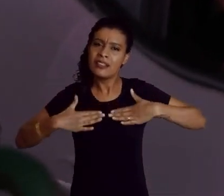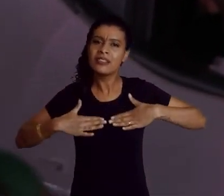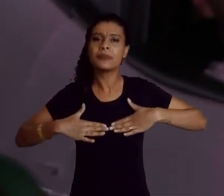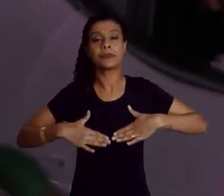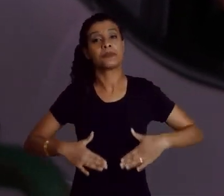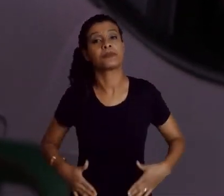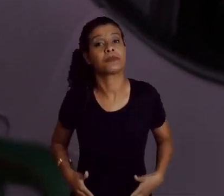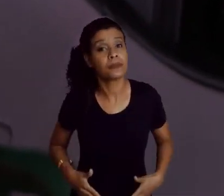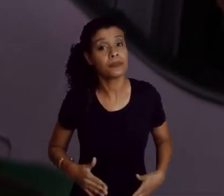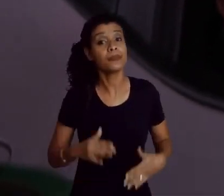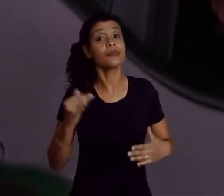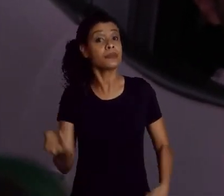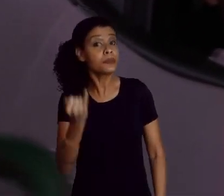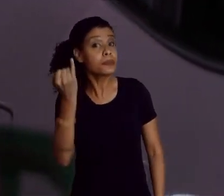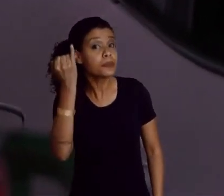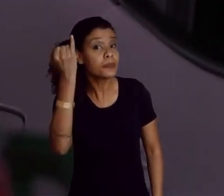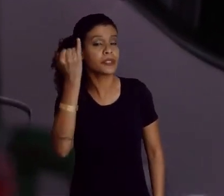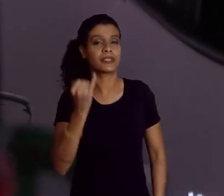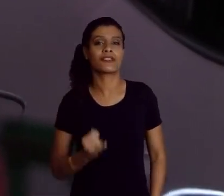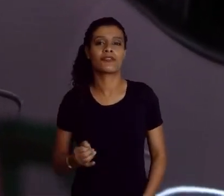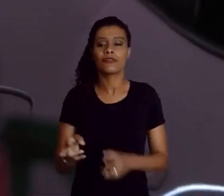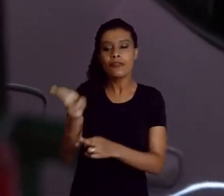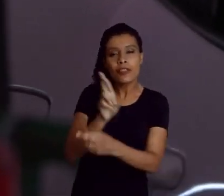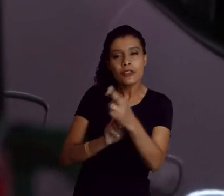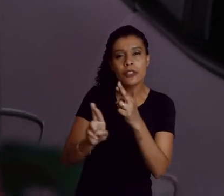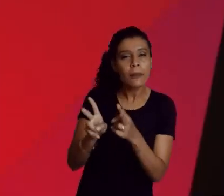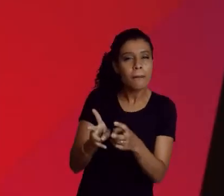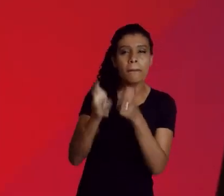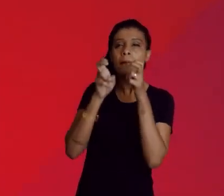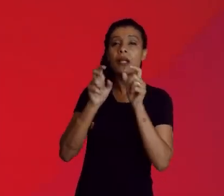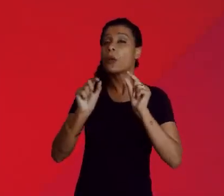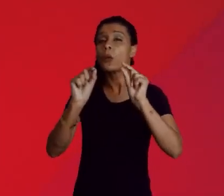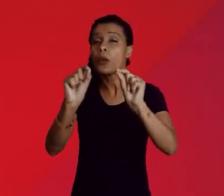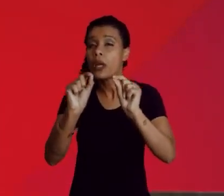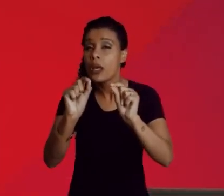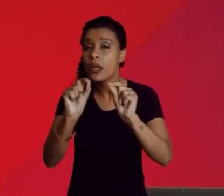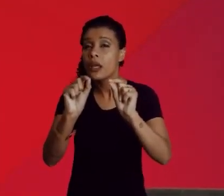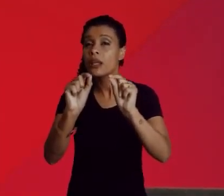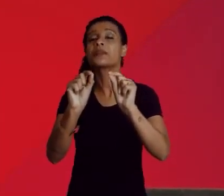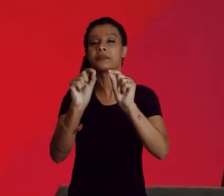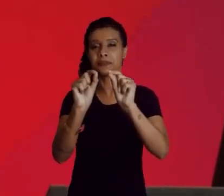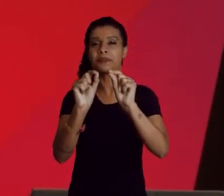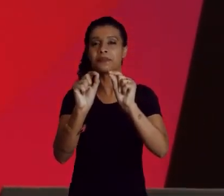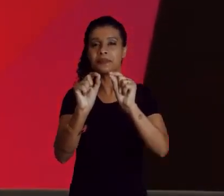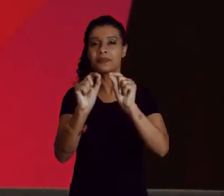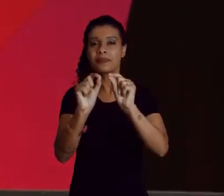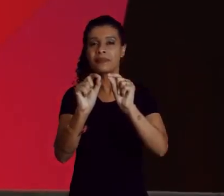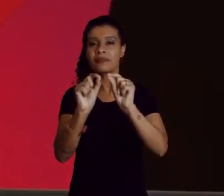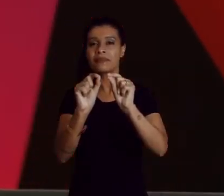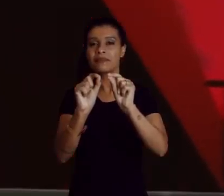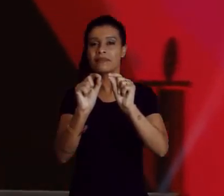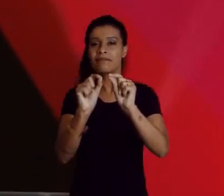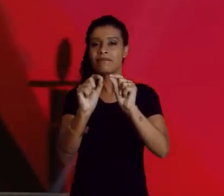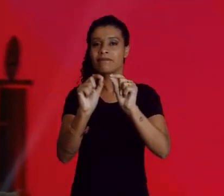O penúltimo ponto que é importante observar num relacionamento. Penúltimo. Cada um tem que dar a